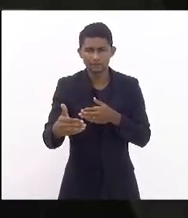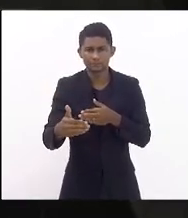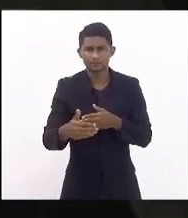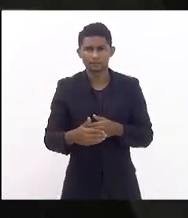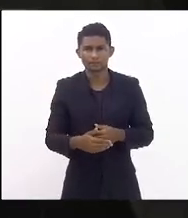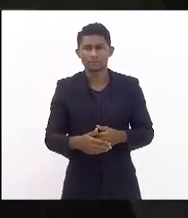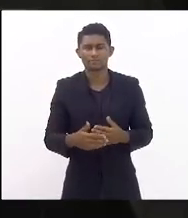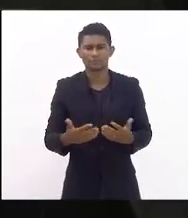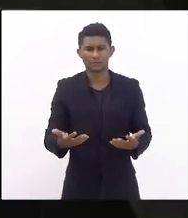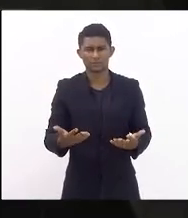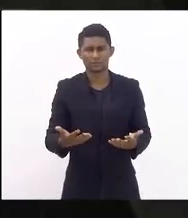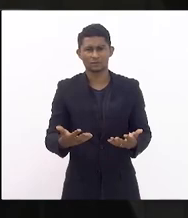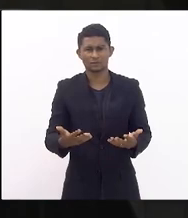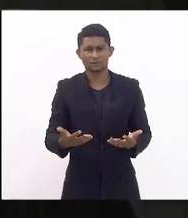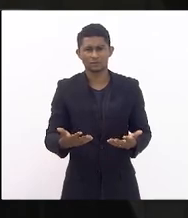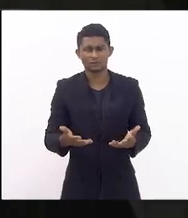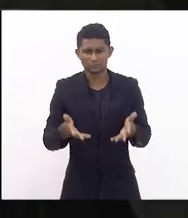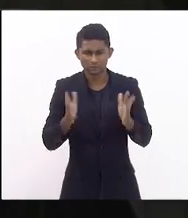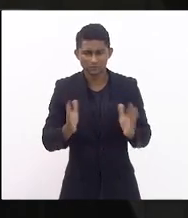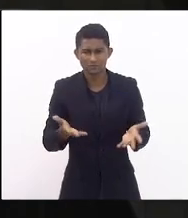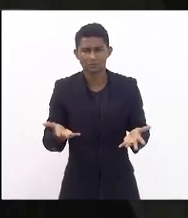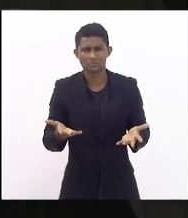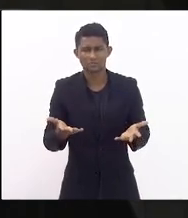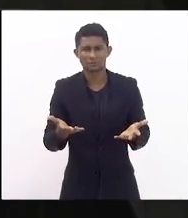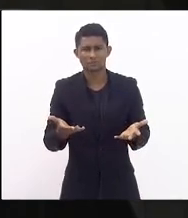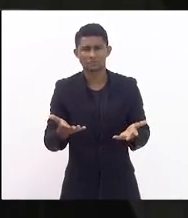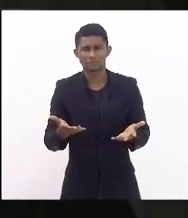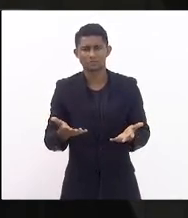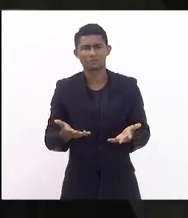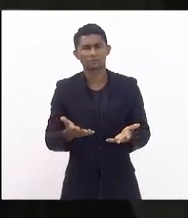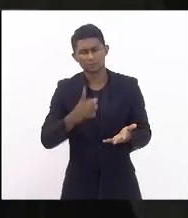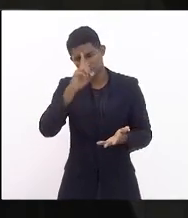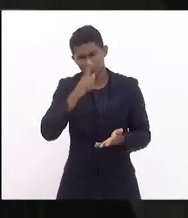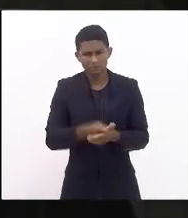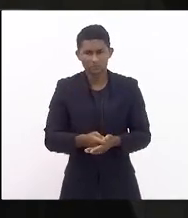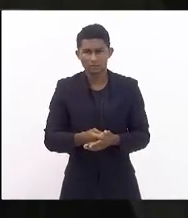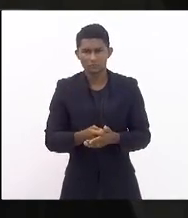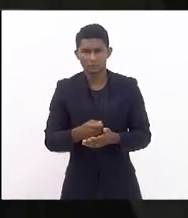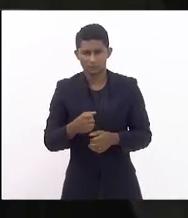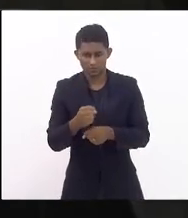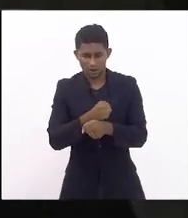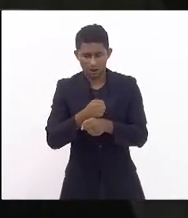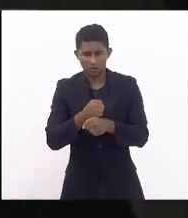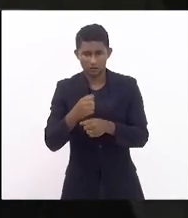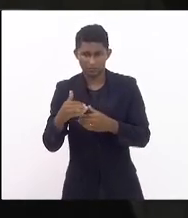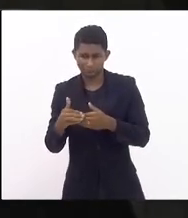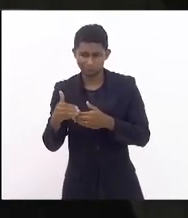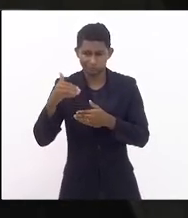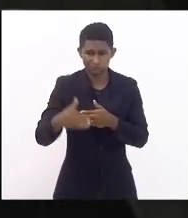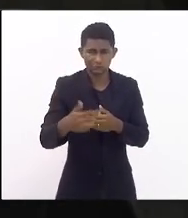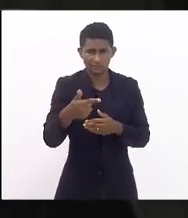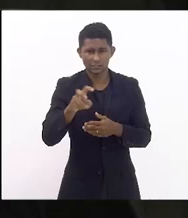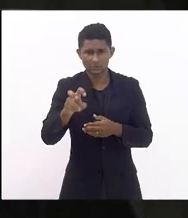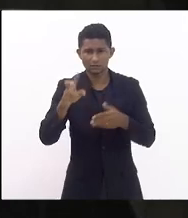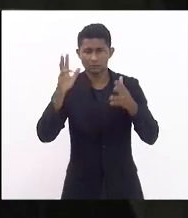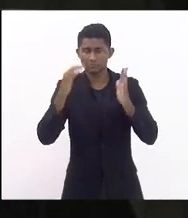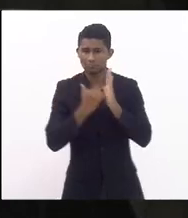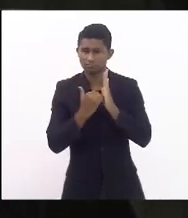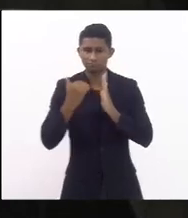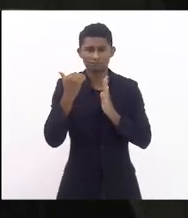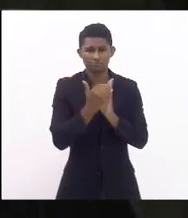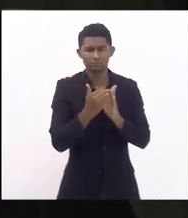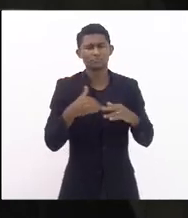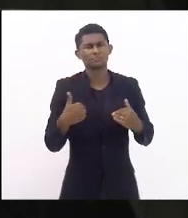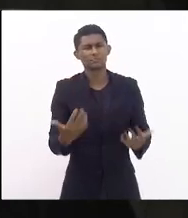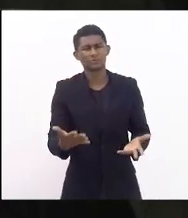Com 13 anos de antecedência, decidiu-se prorrogar por 25 anos, a partir de 2023. Então,